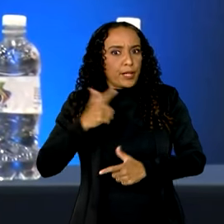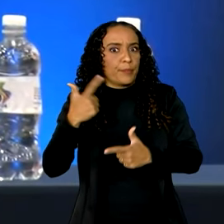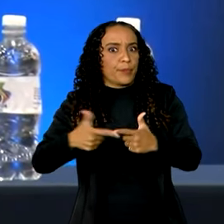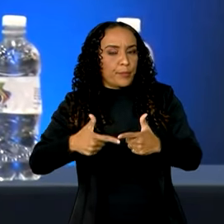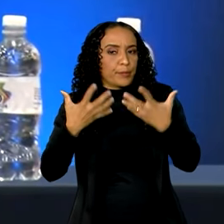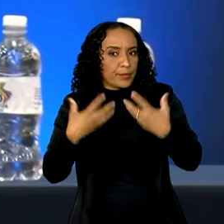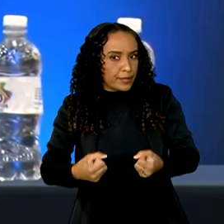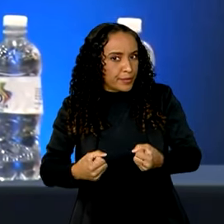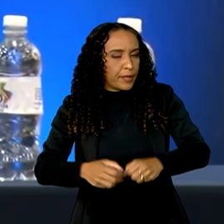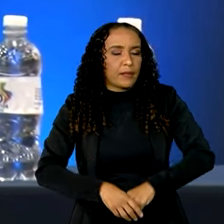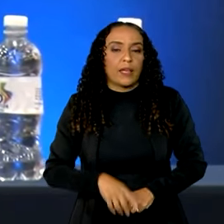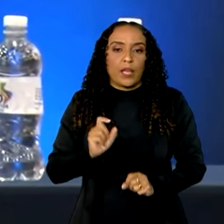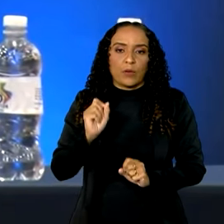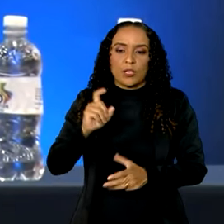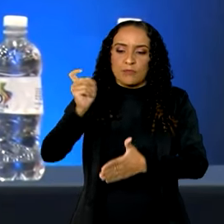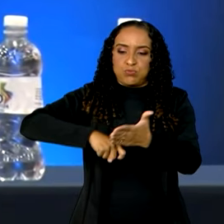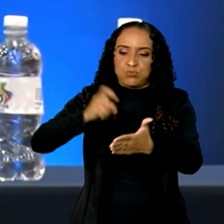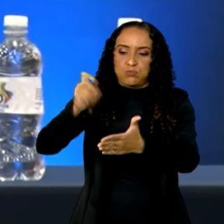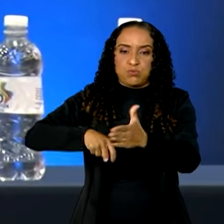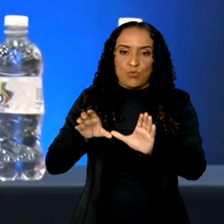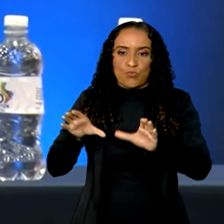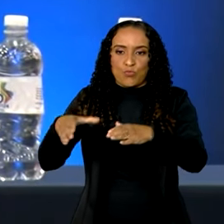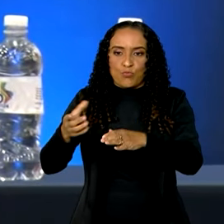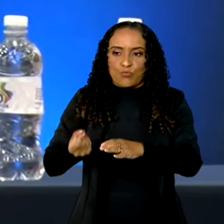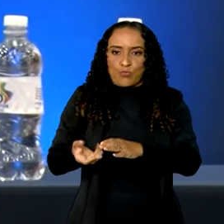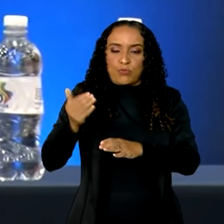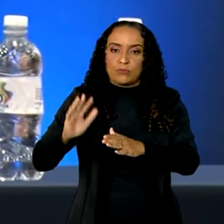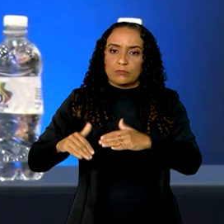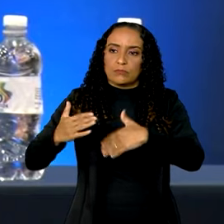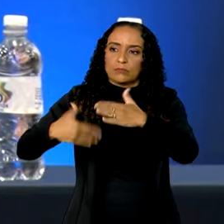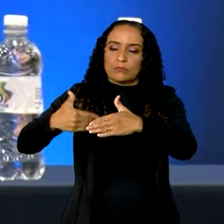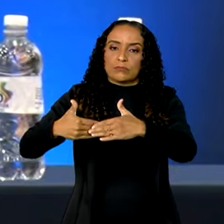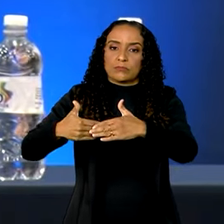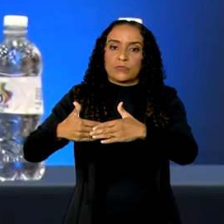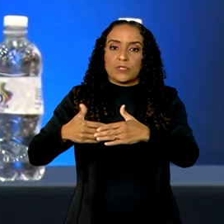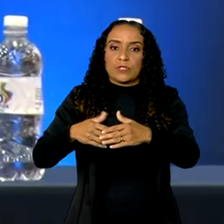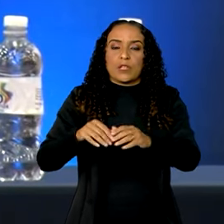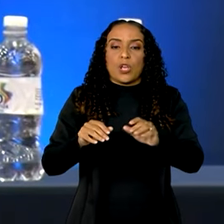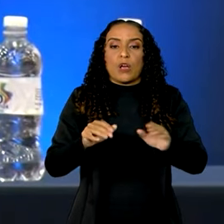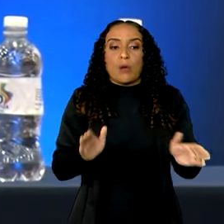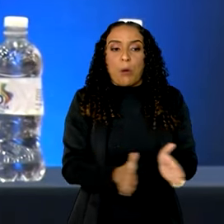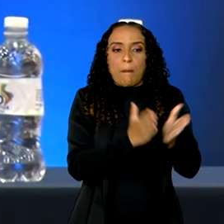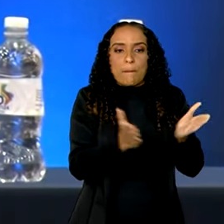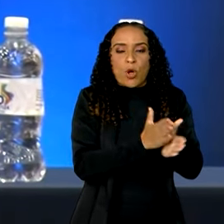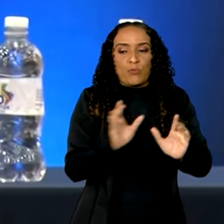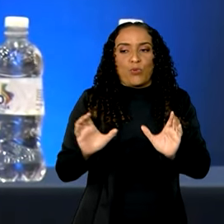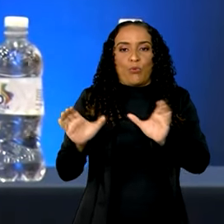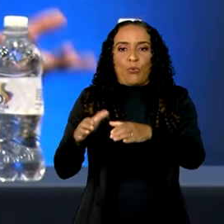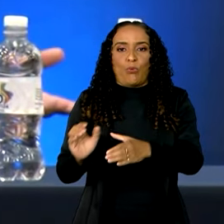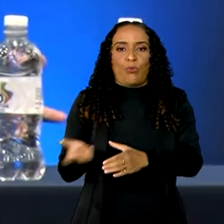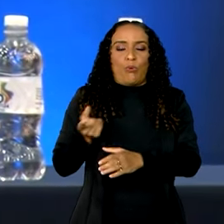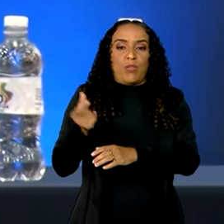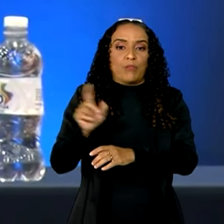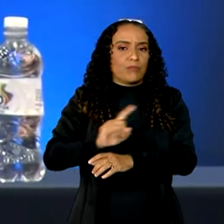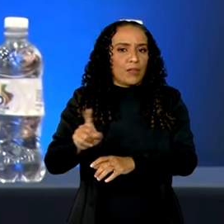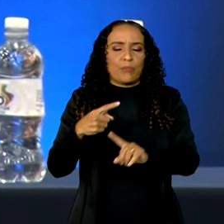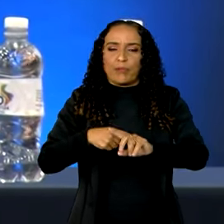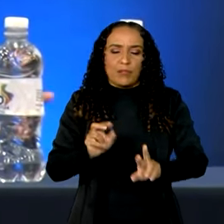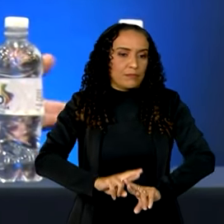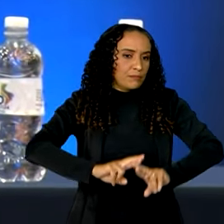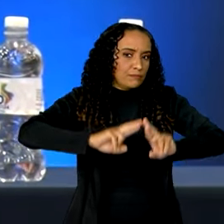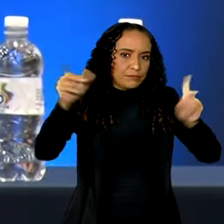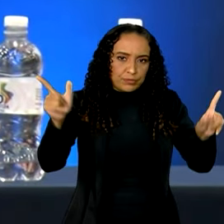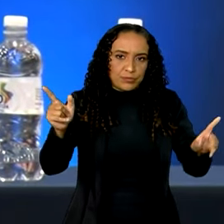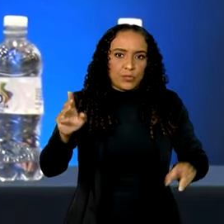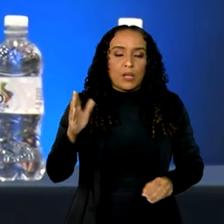problema, que é a tributação ser progressiva sobre os pobres e não sobre os ricos, o que é uma distorção completa